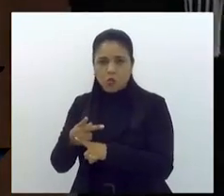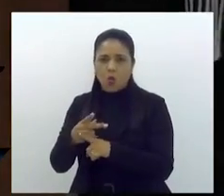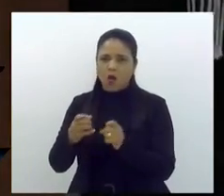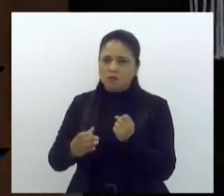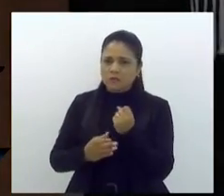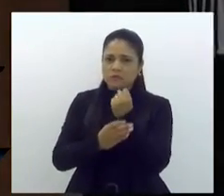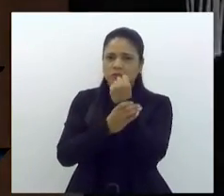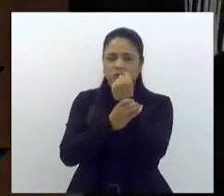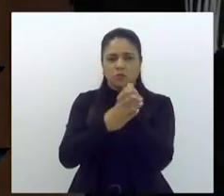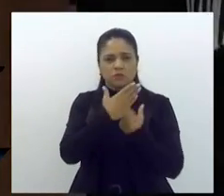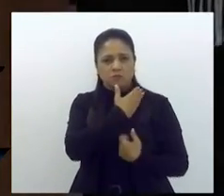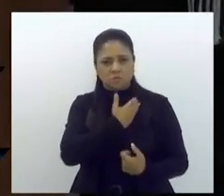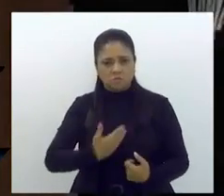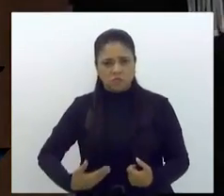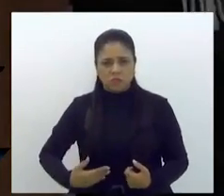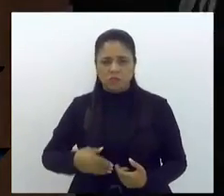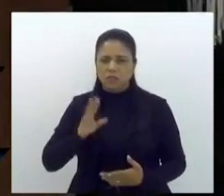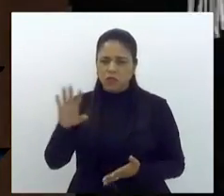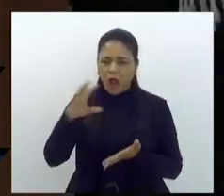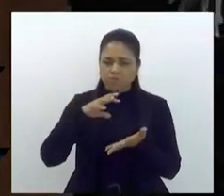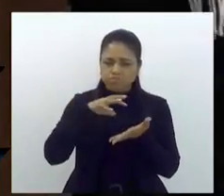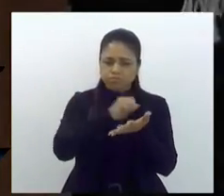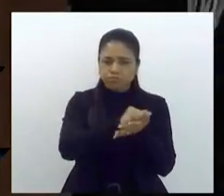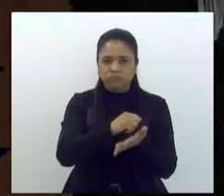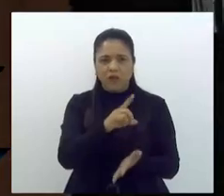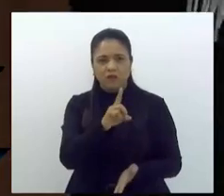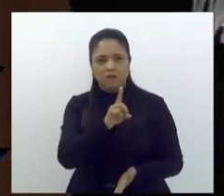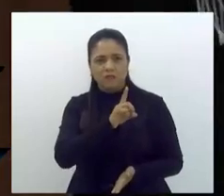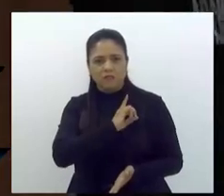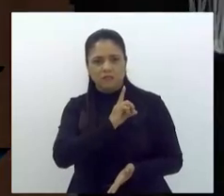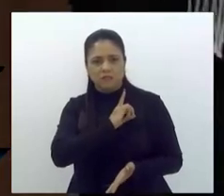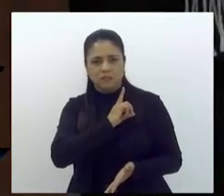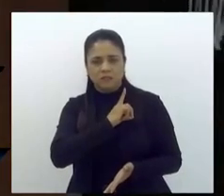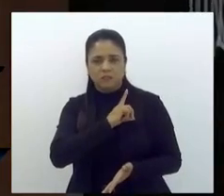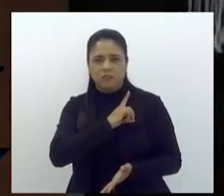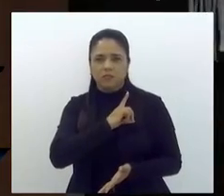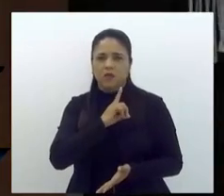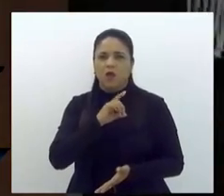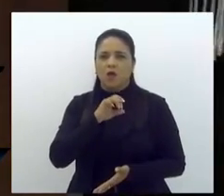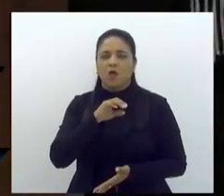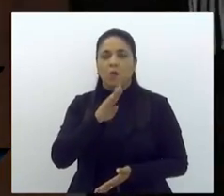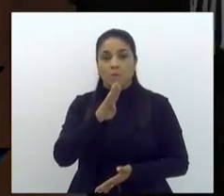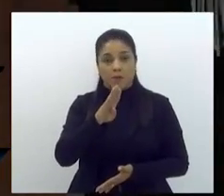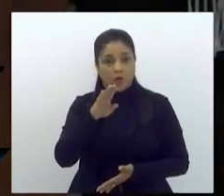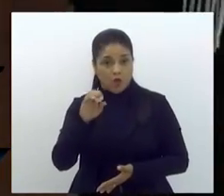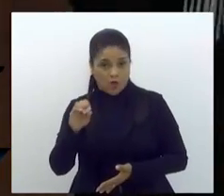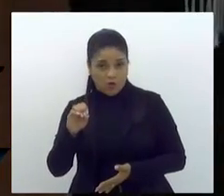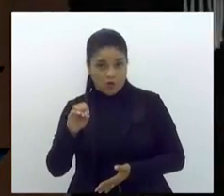já foi a delegacia já fez o seu boletim de ocorrência